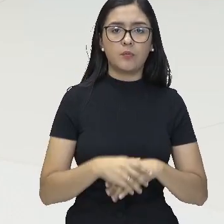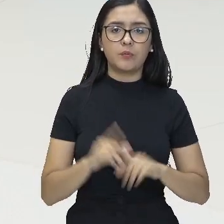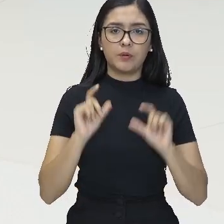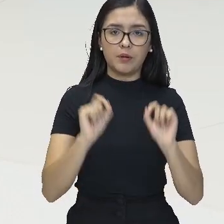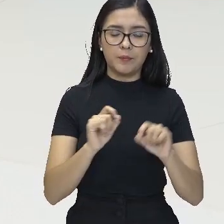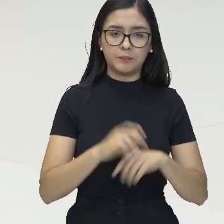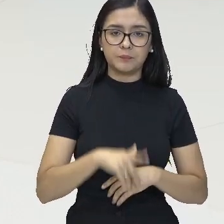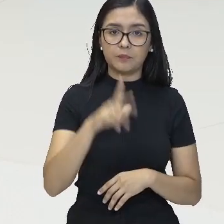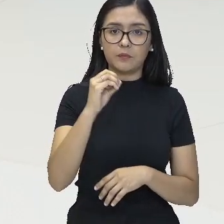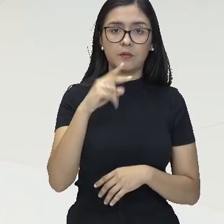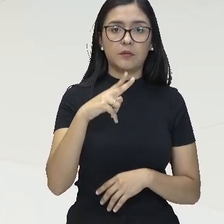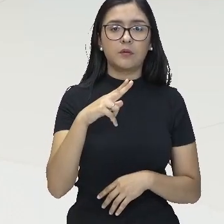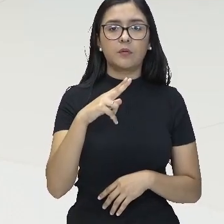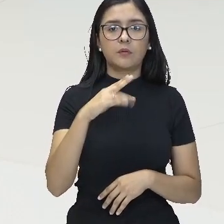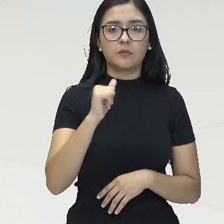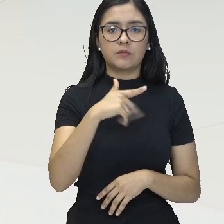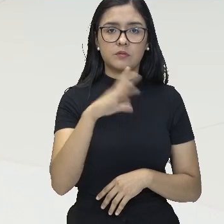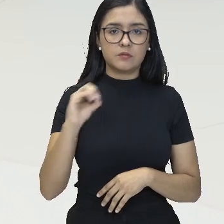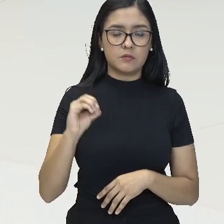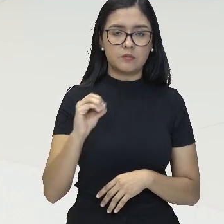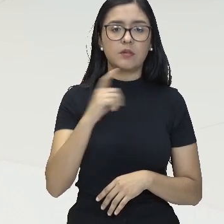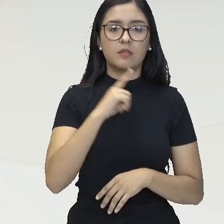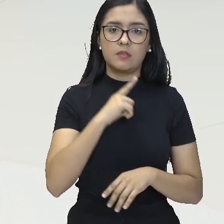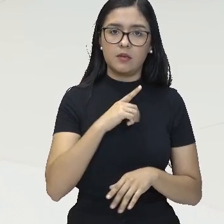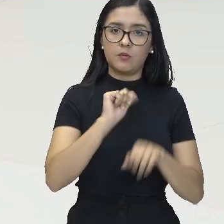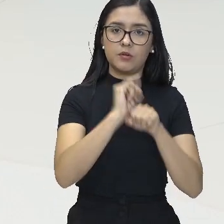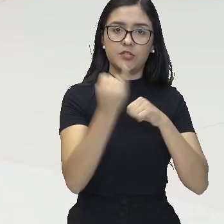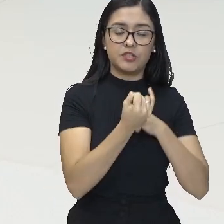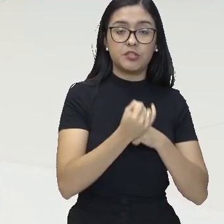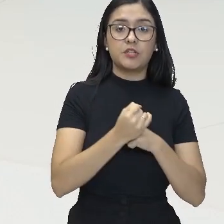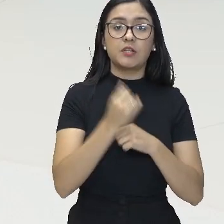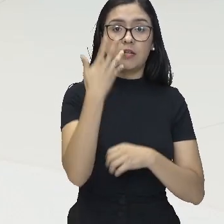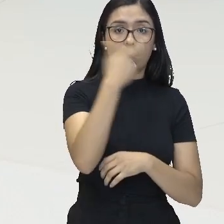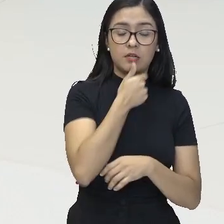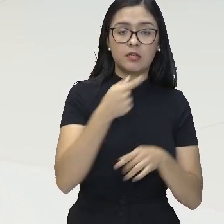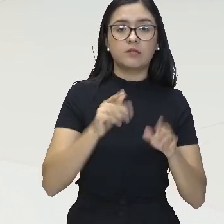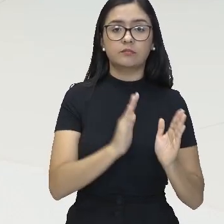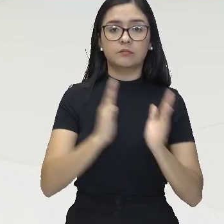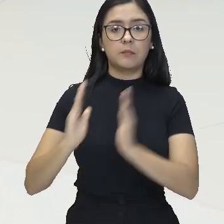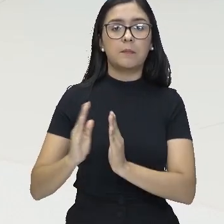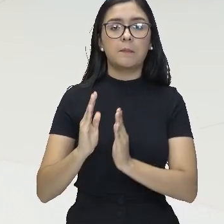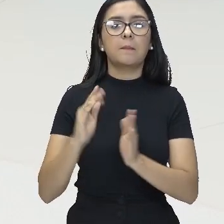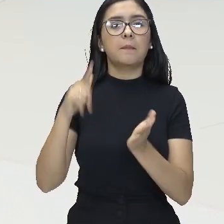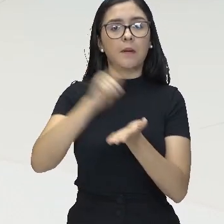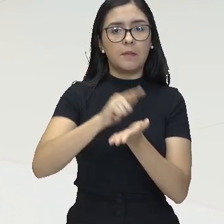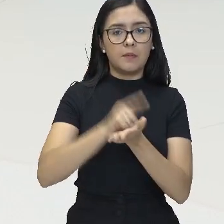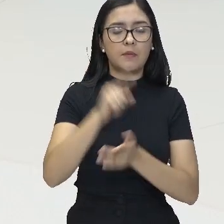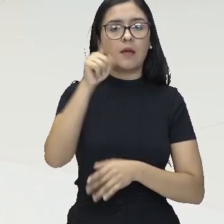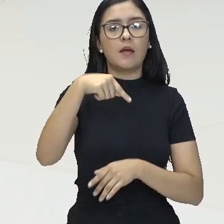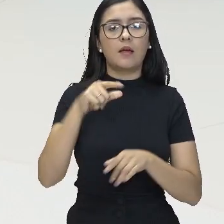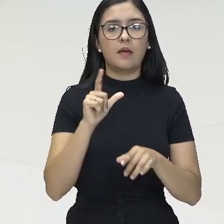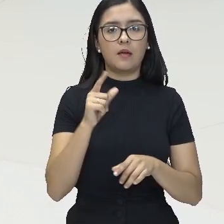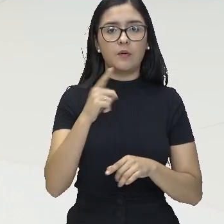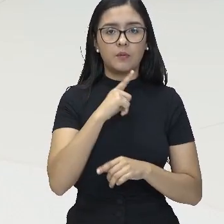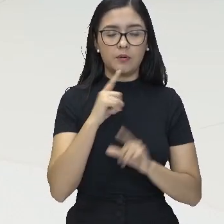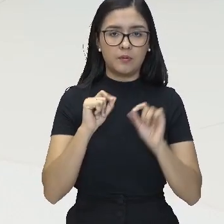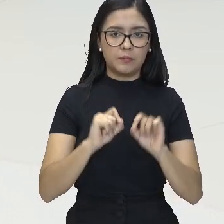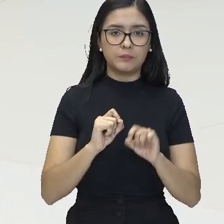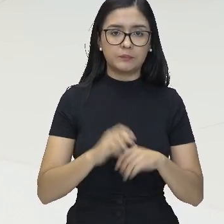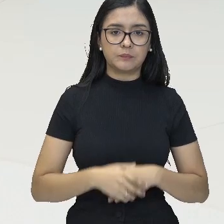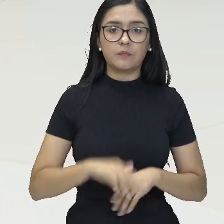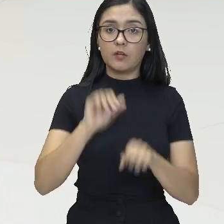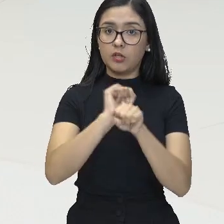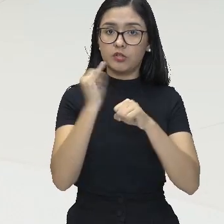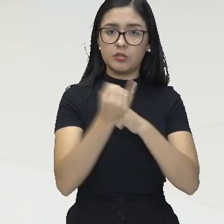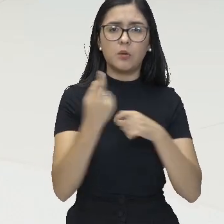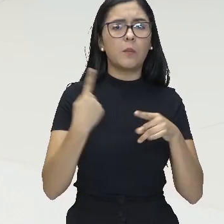Então, eu tenho adjetivo aí, linda, e tenho de papelão, é uma locução adjetiva. Por